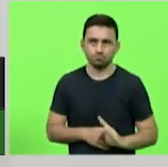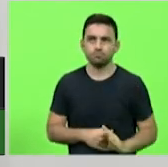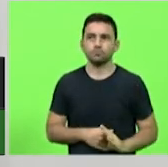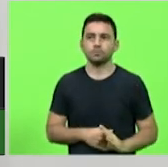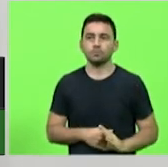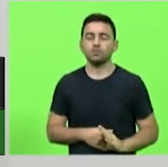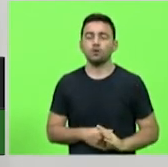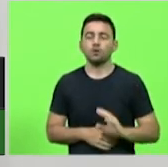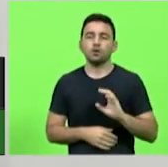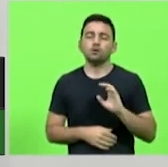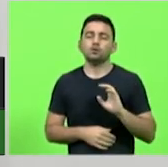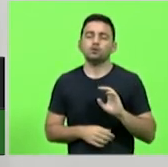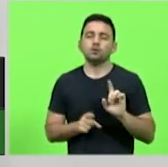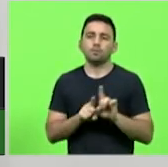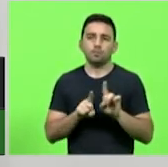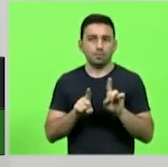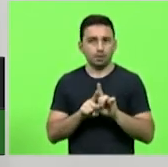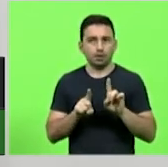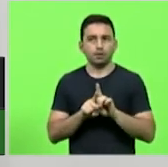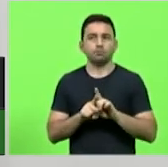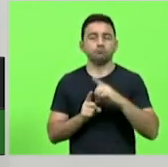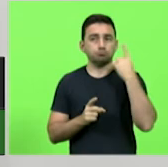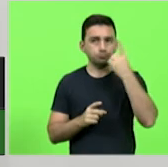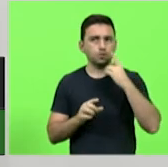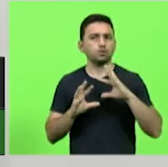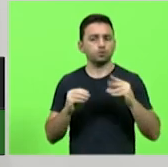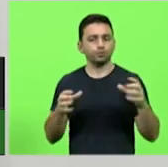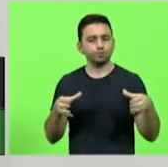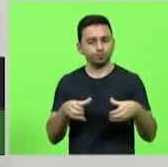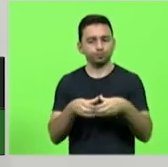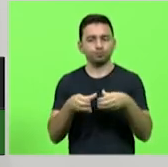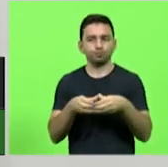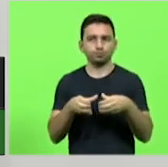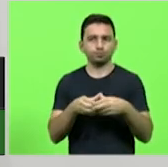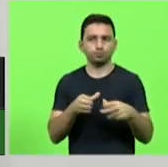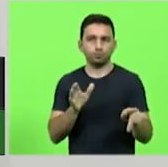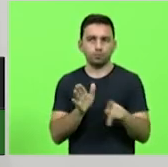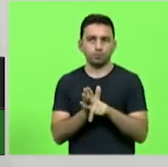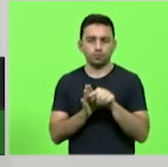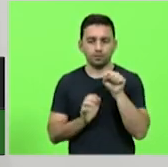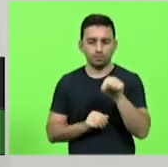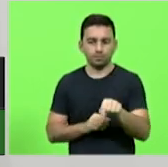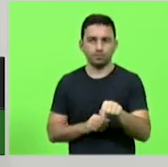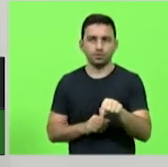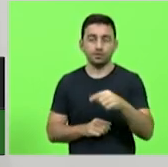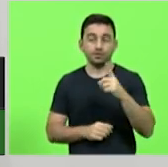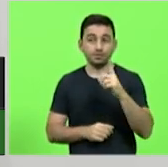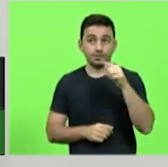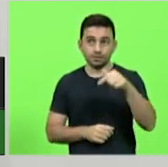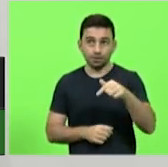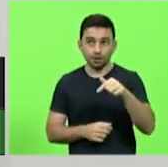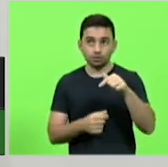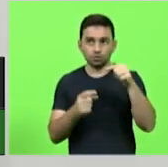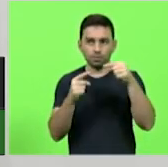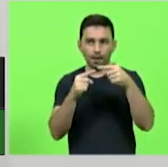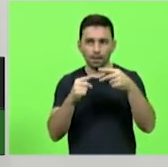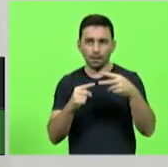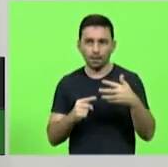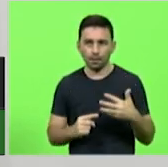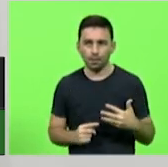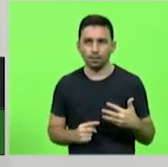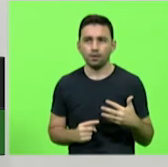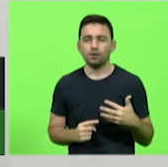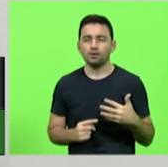além, é claro, dos deputados que integram essa frente. Os 17 Objetivos